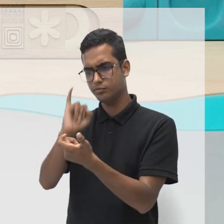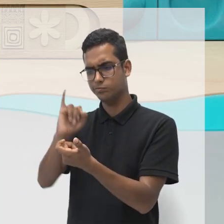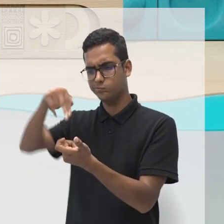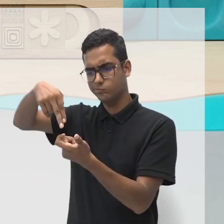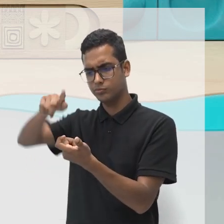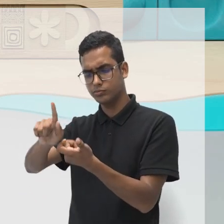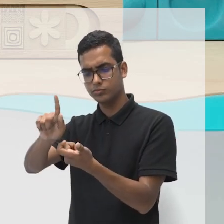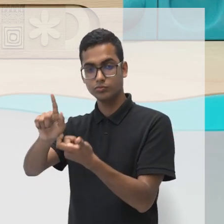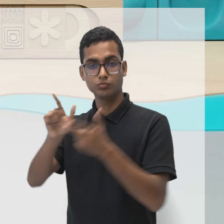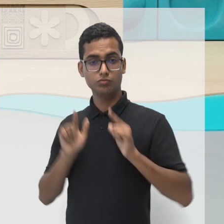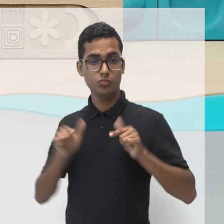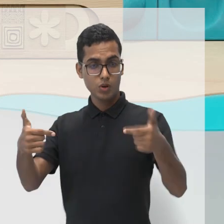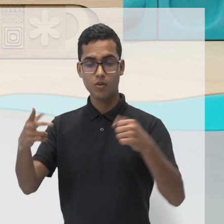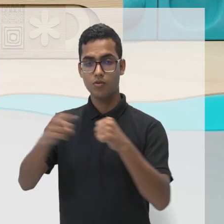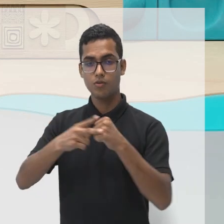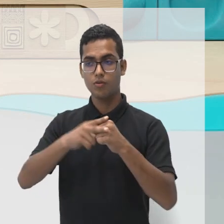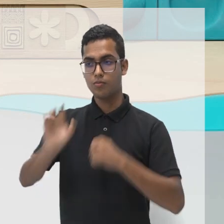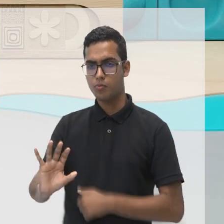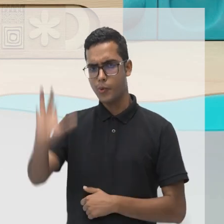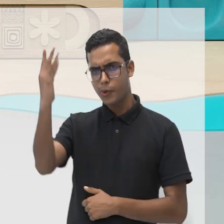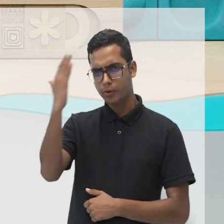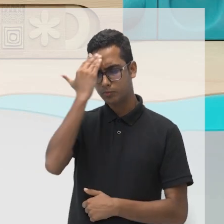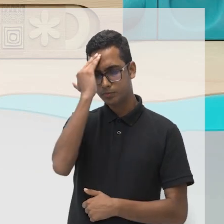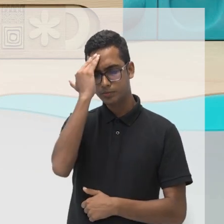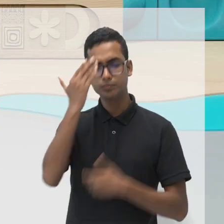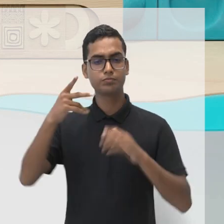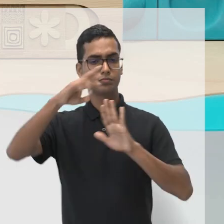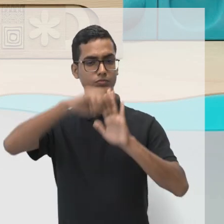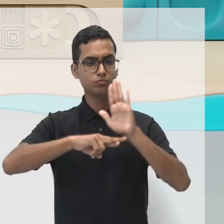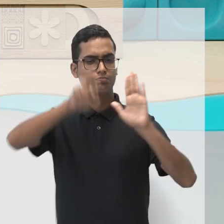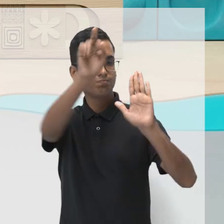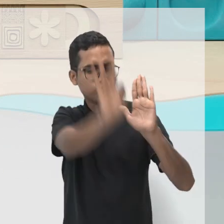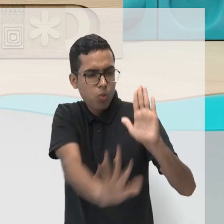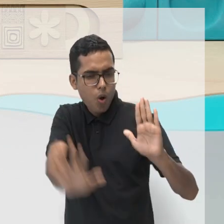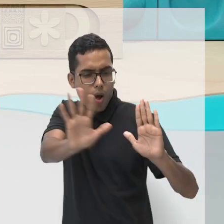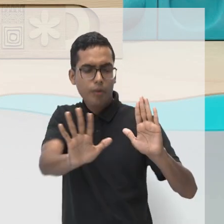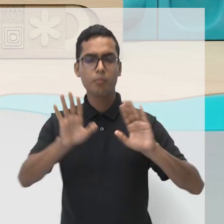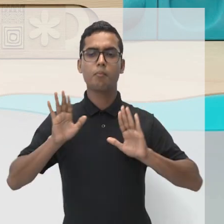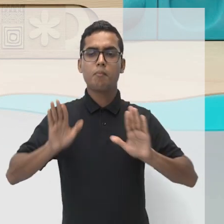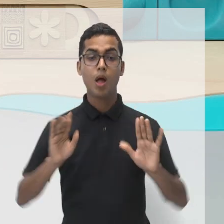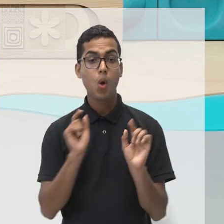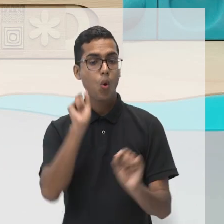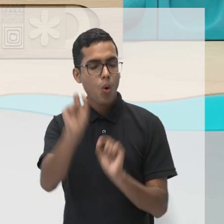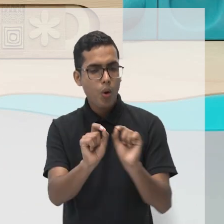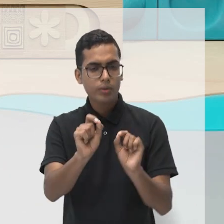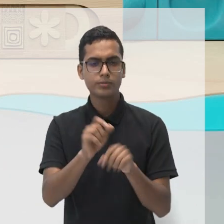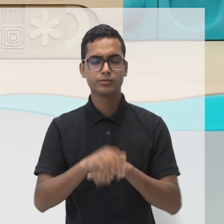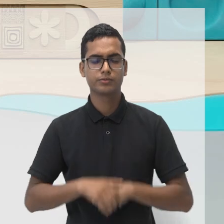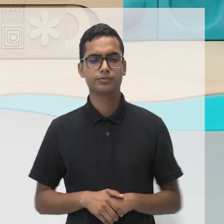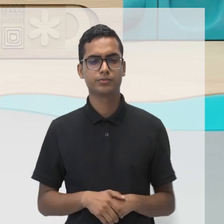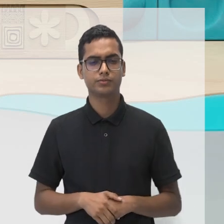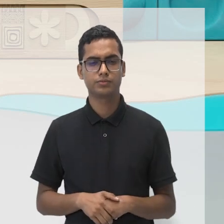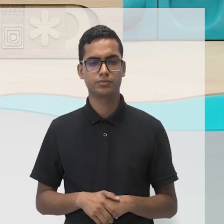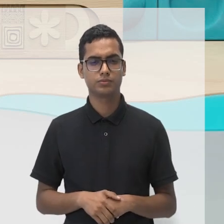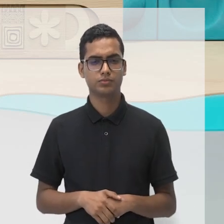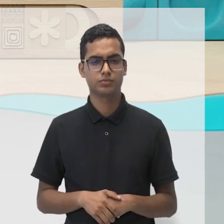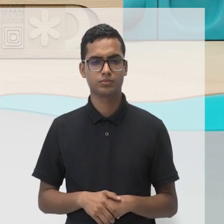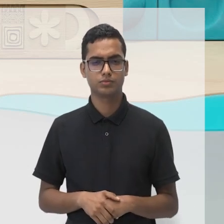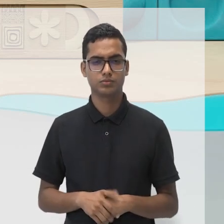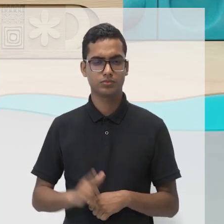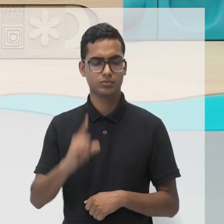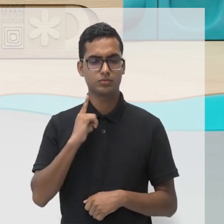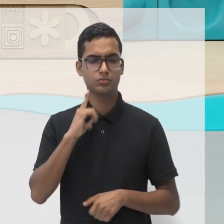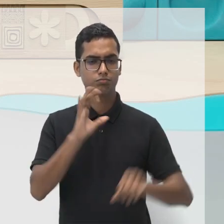e essa ação desse verbo está ocorrendo, tá? Isso é a regra geral. No entanto, muitas vezes eu tenho um desses